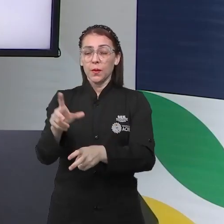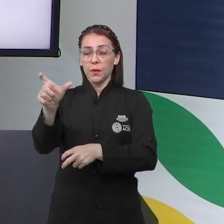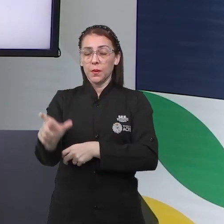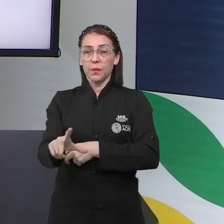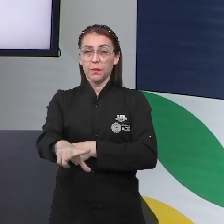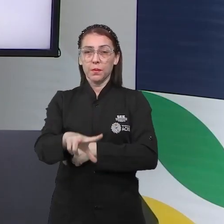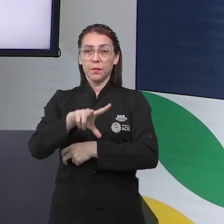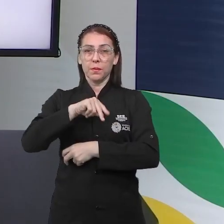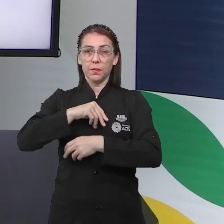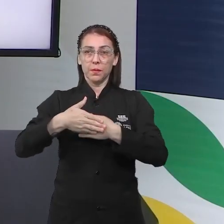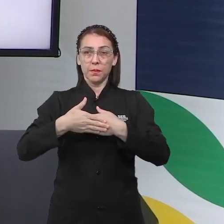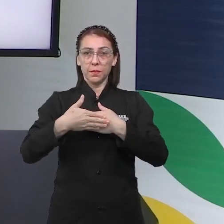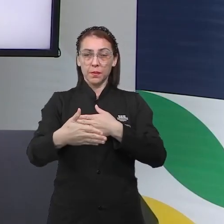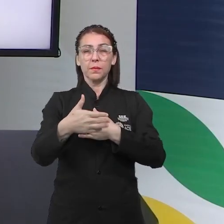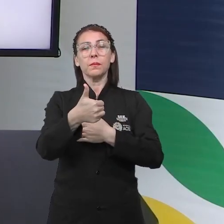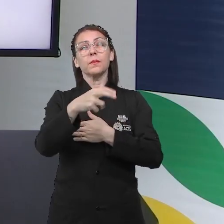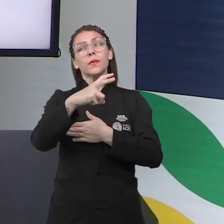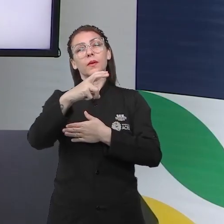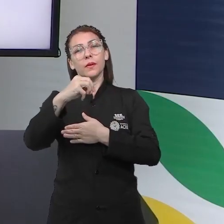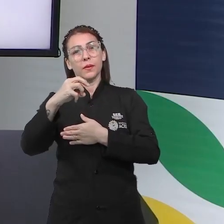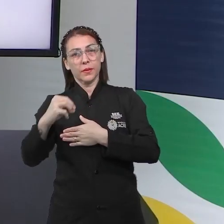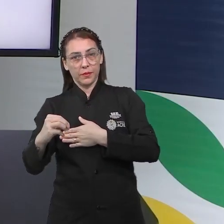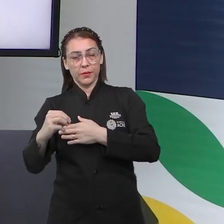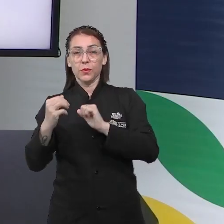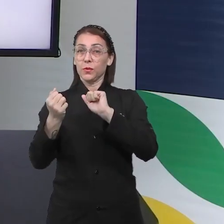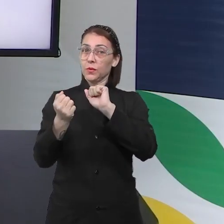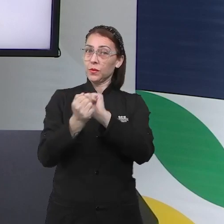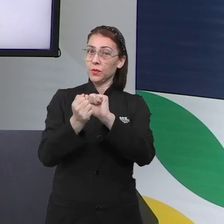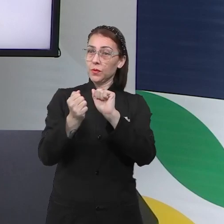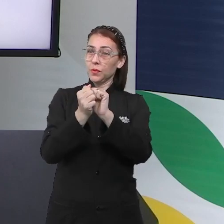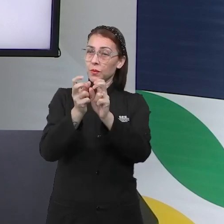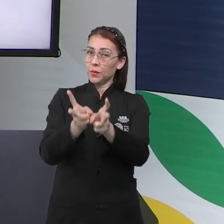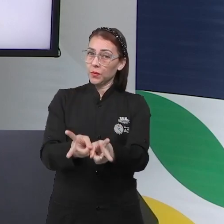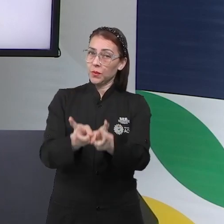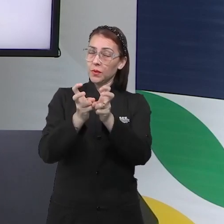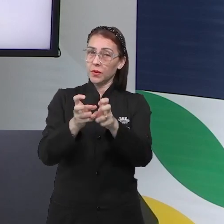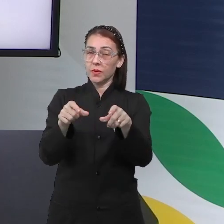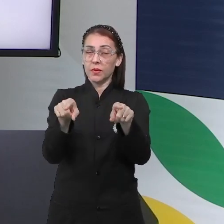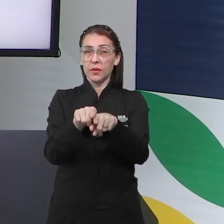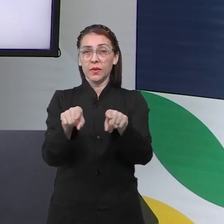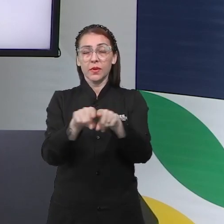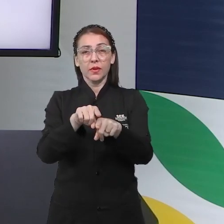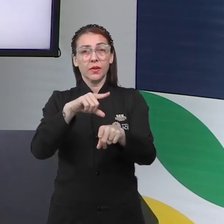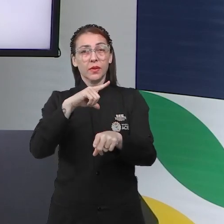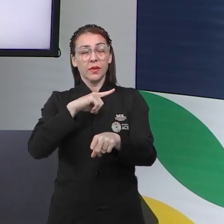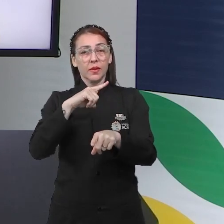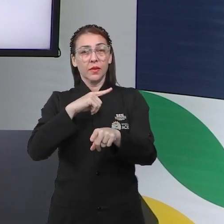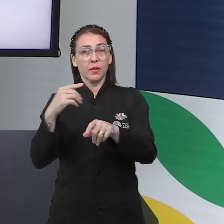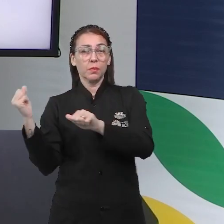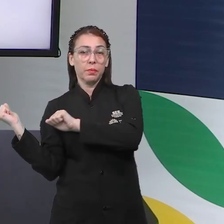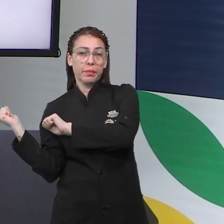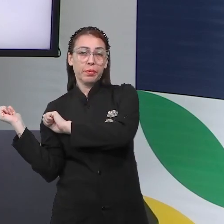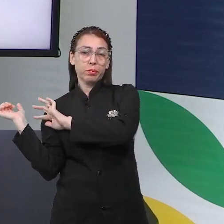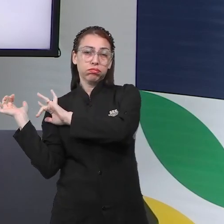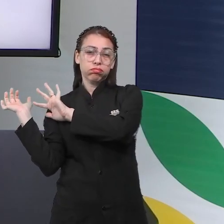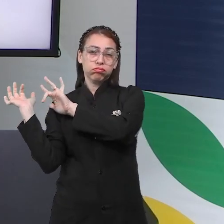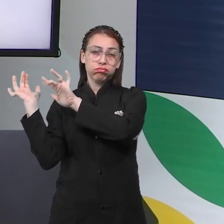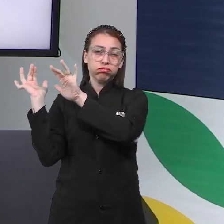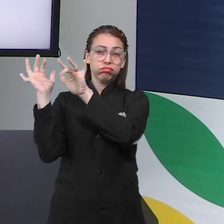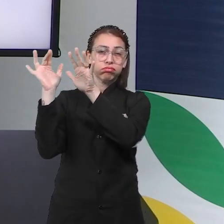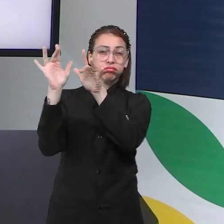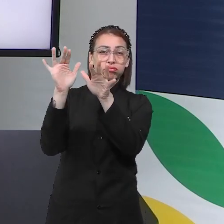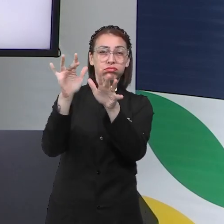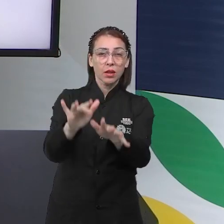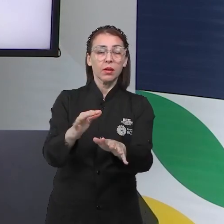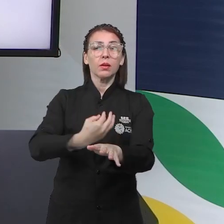portugueses a partir de 1500. Junto com essa exploração, obviamente, tiveram que vir para cá muitas pessoas